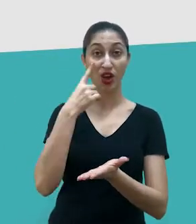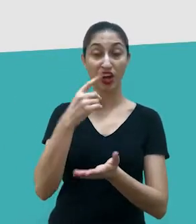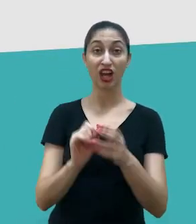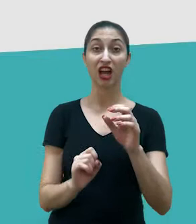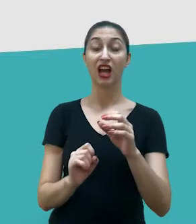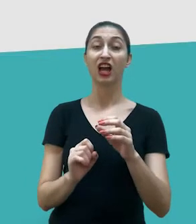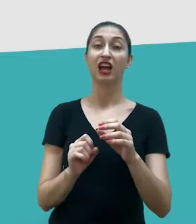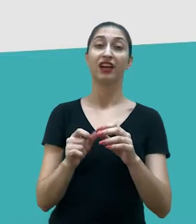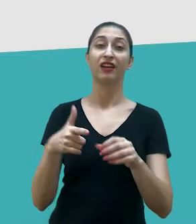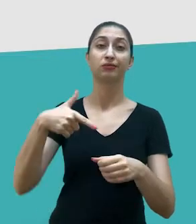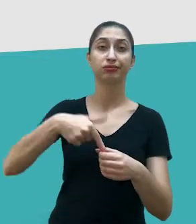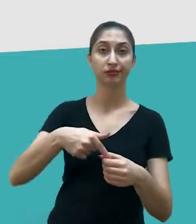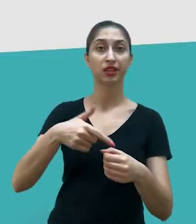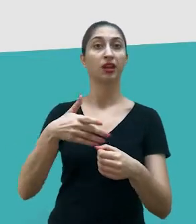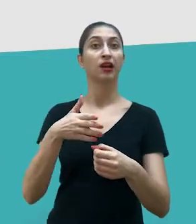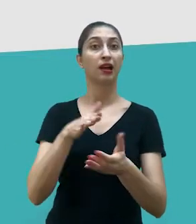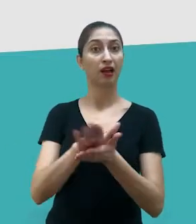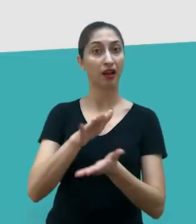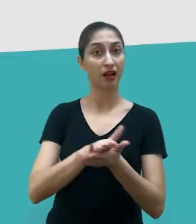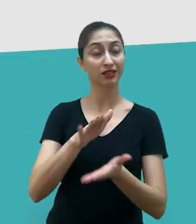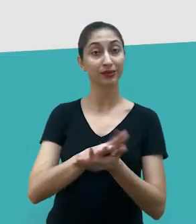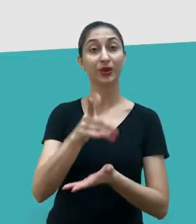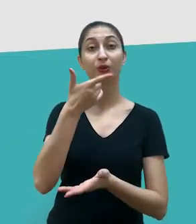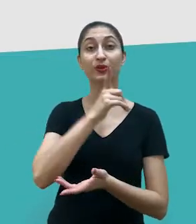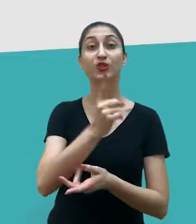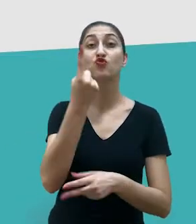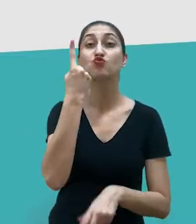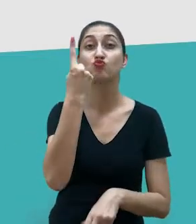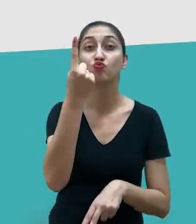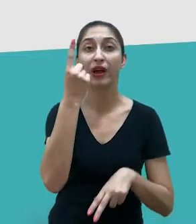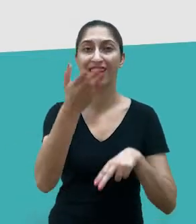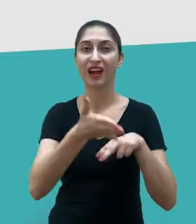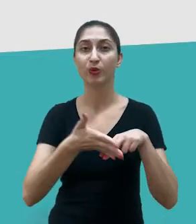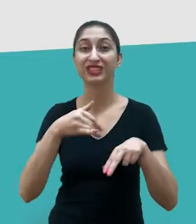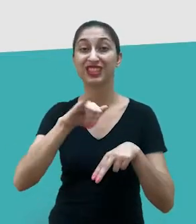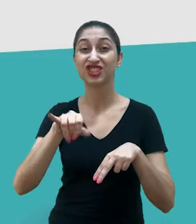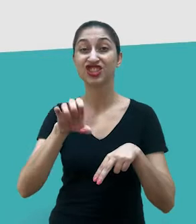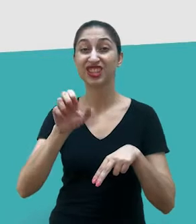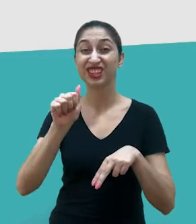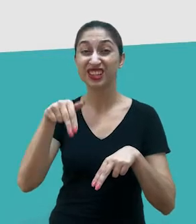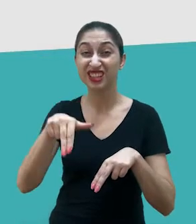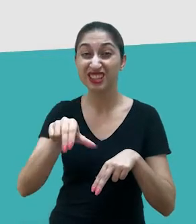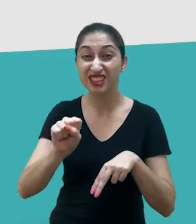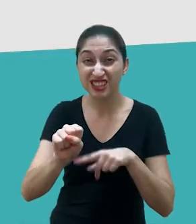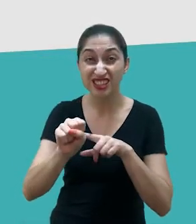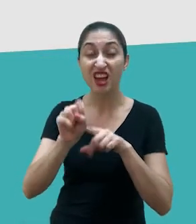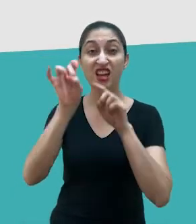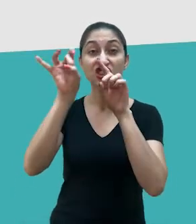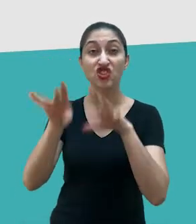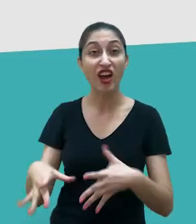gasta para produzir um par de calça jeans para ser descartada em menos de um ano. Roupas descartadas feitas de